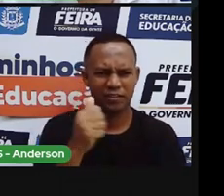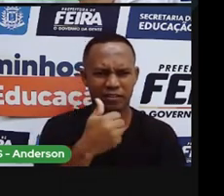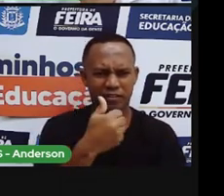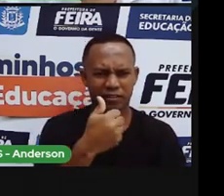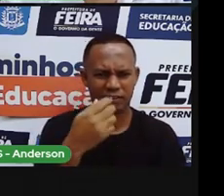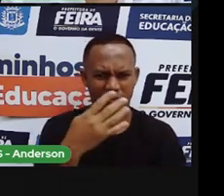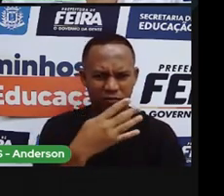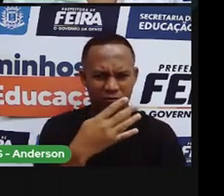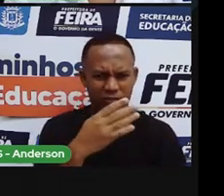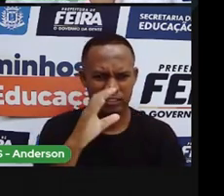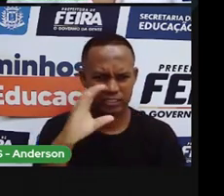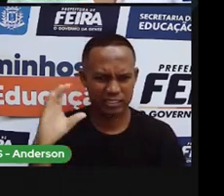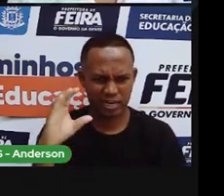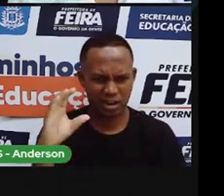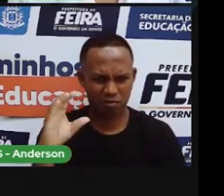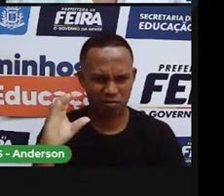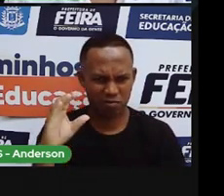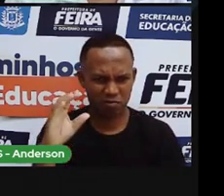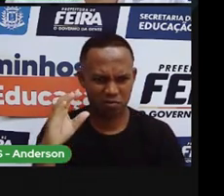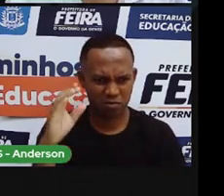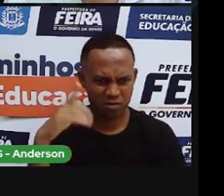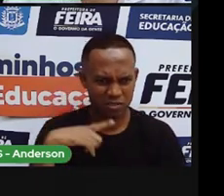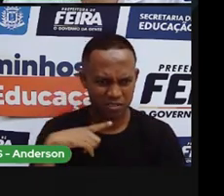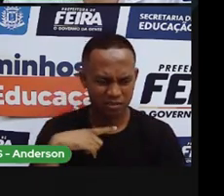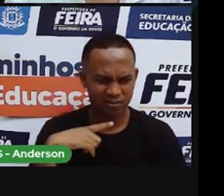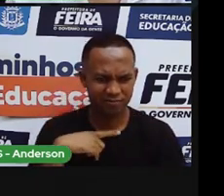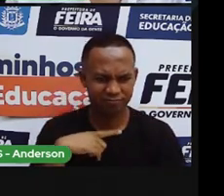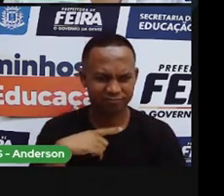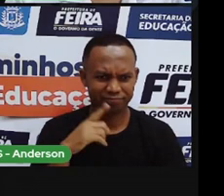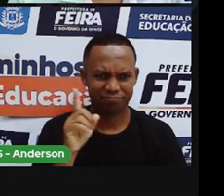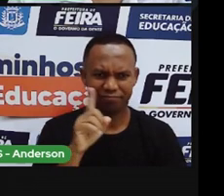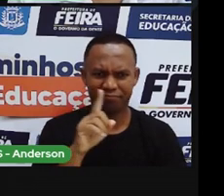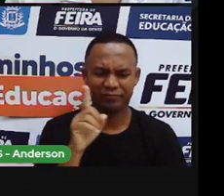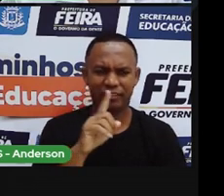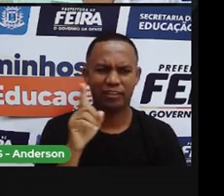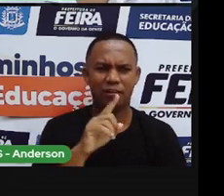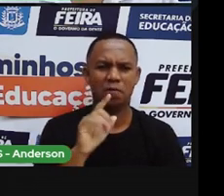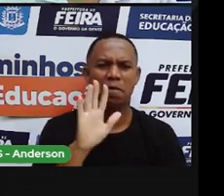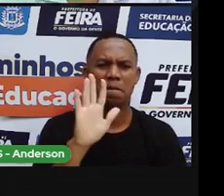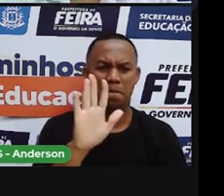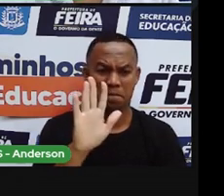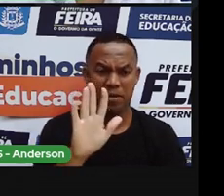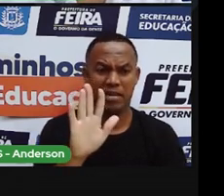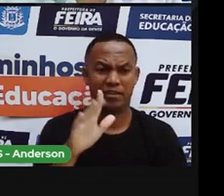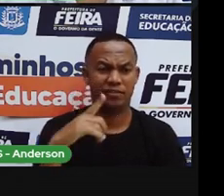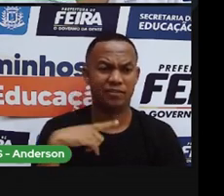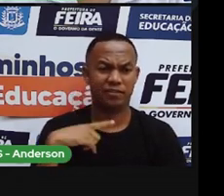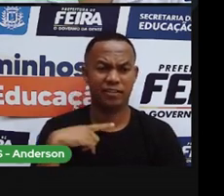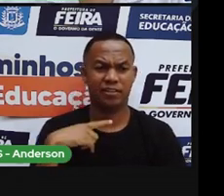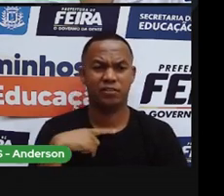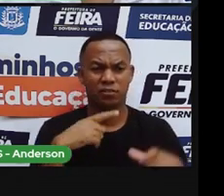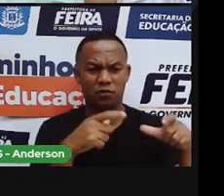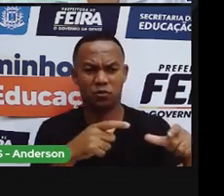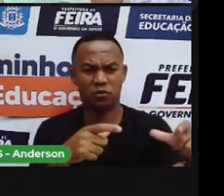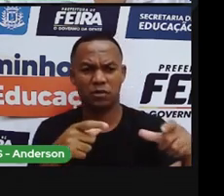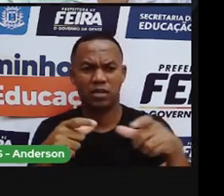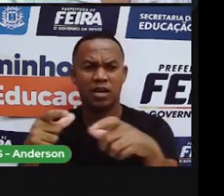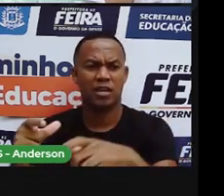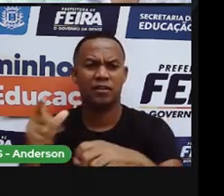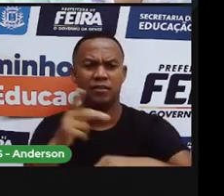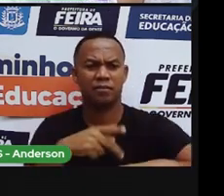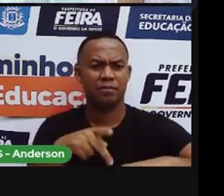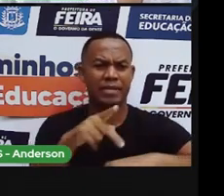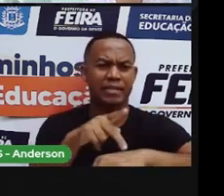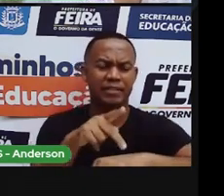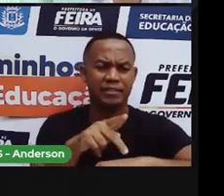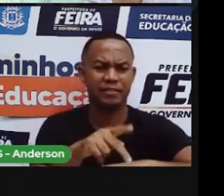acontecer. A temperatura do ambiente, que você se sente muito frio. Mas existem cidades, existem países, onde a